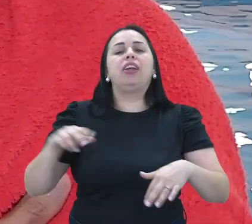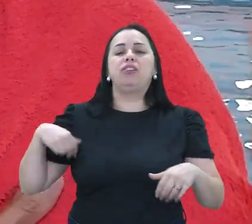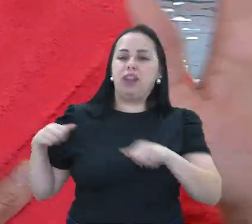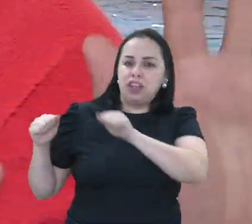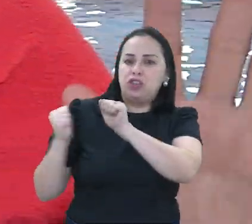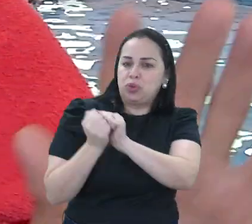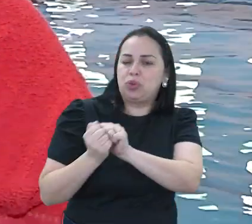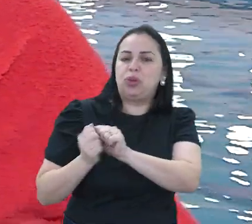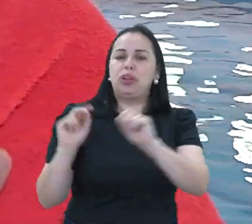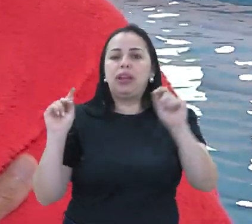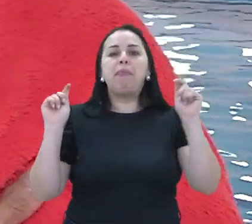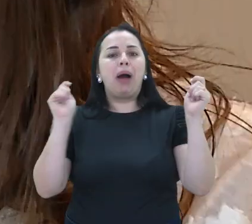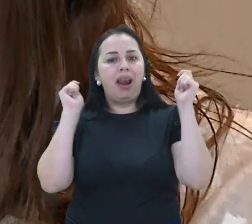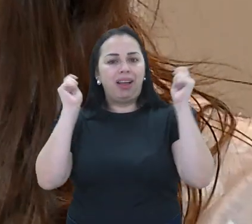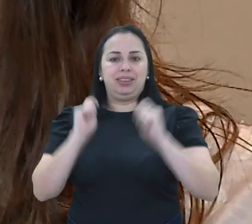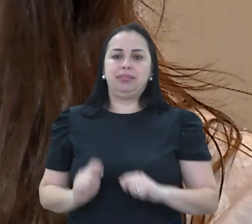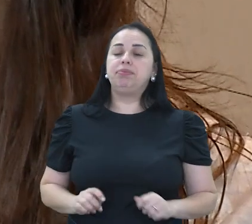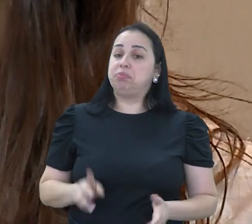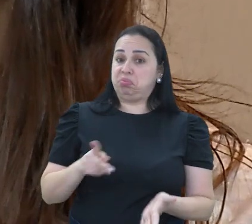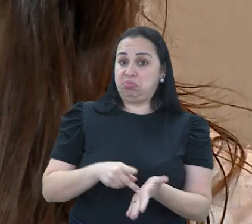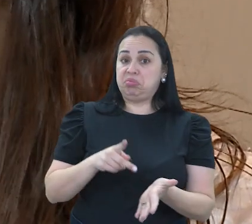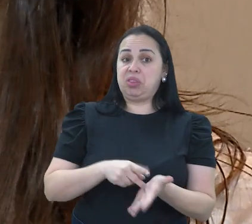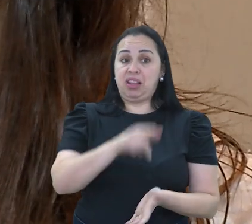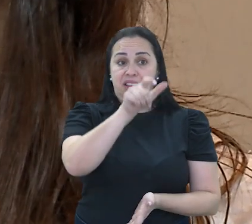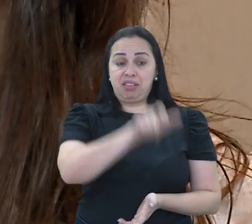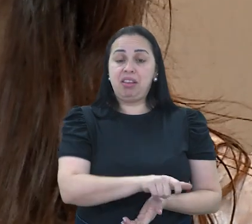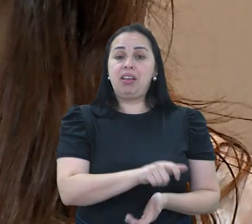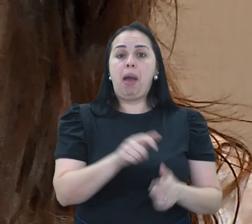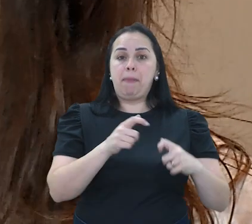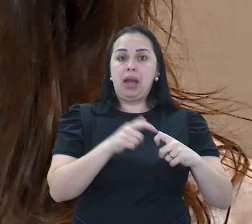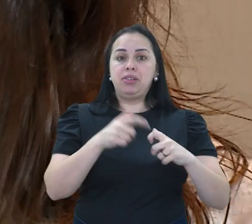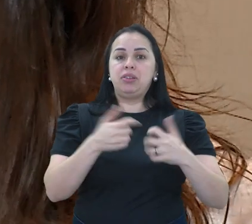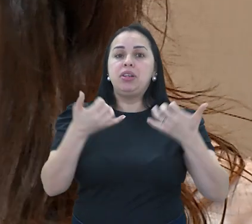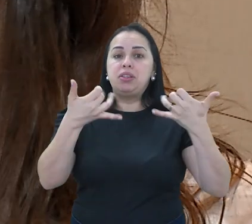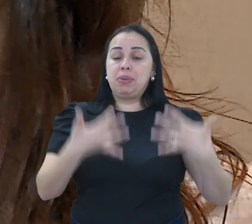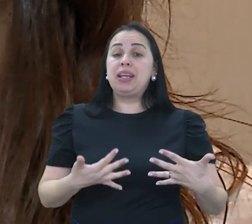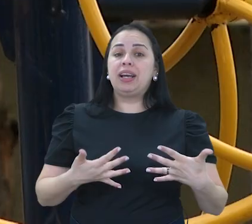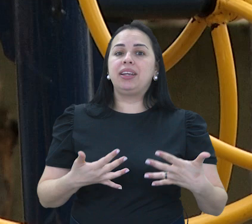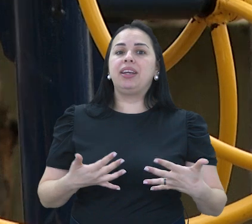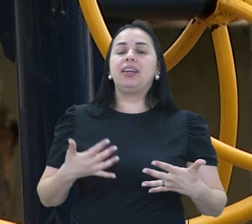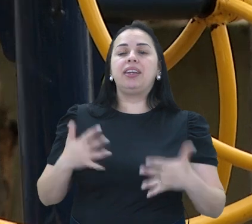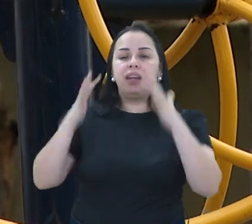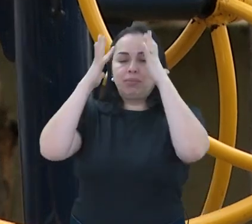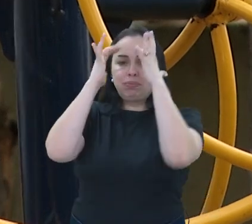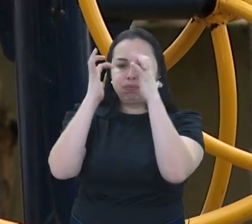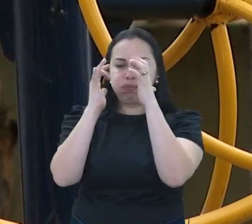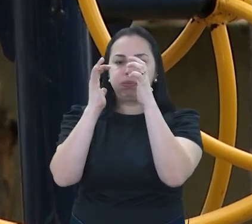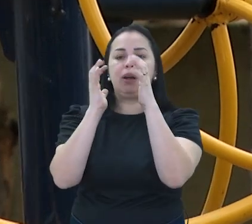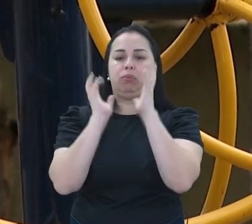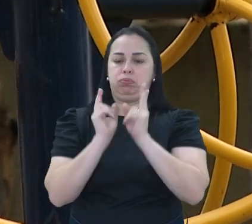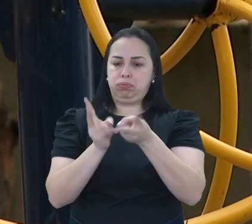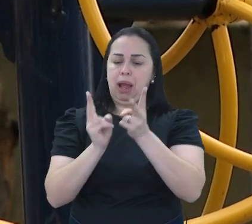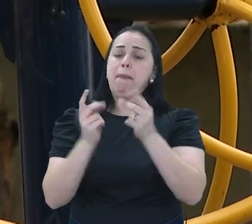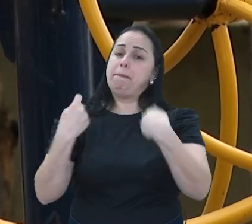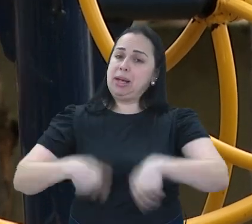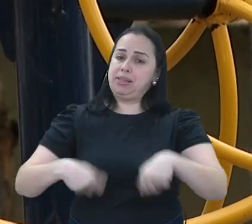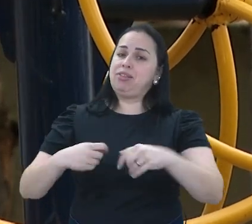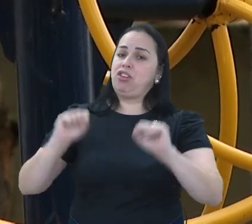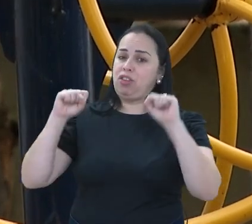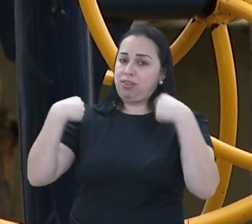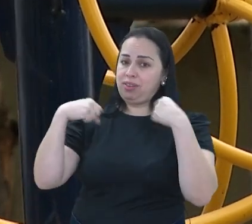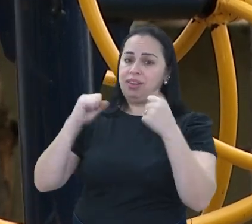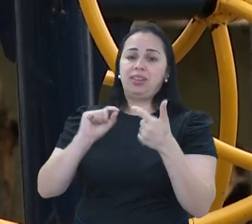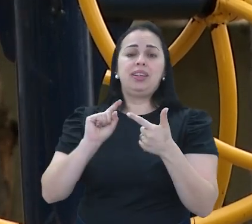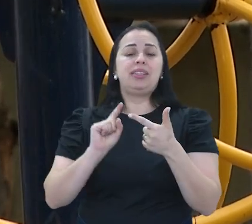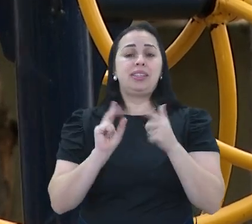dança, é assim, nosso ritmo é esse. E a especialista confirma, não há melhor remédio para retardar o envelhecimento do cérebro do que